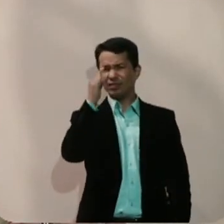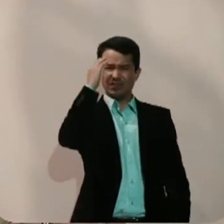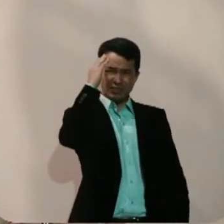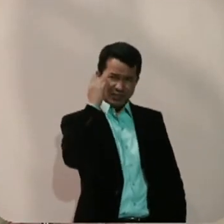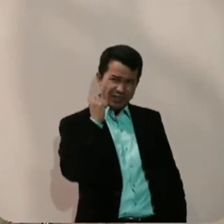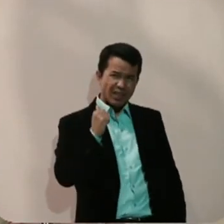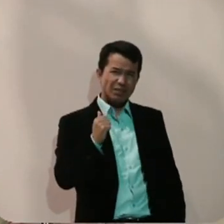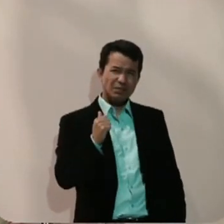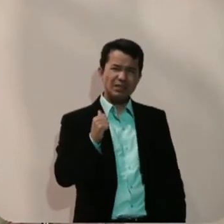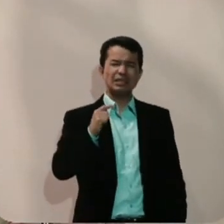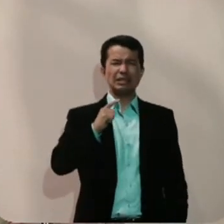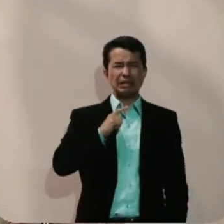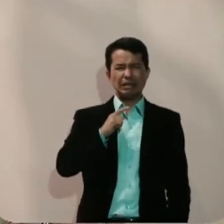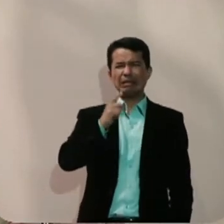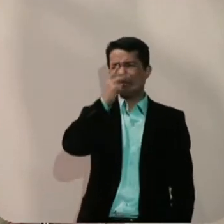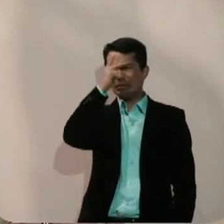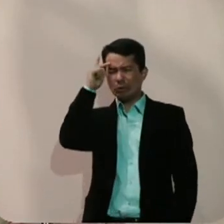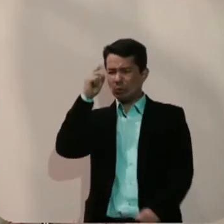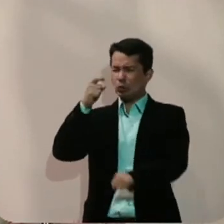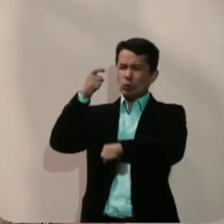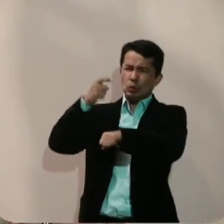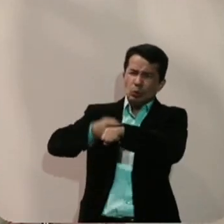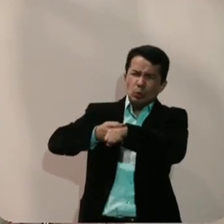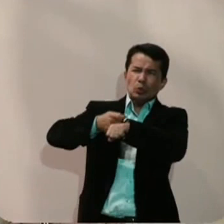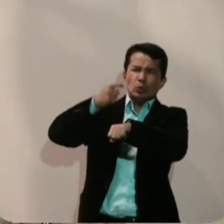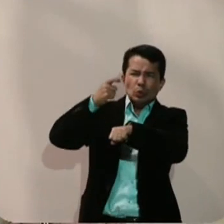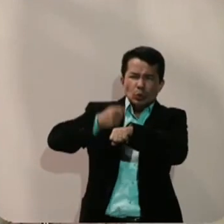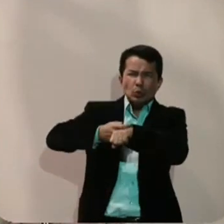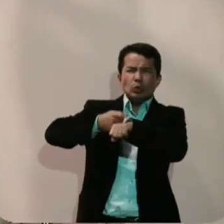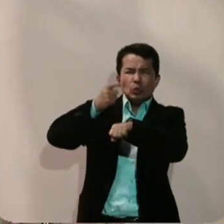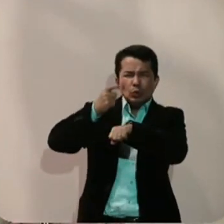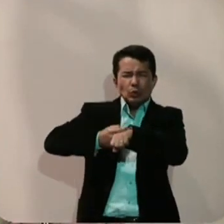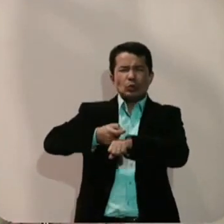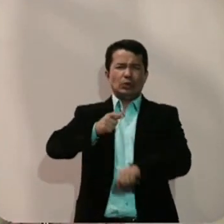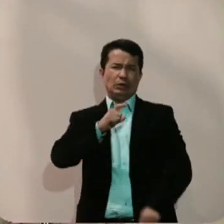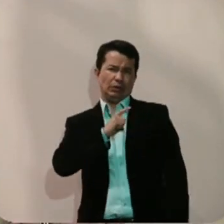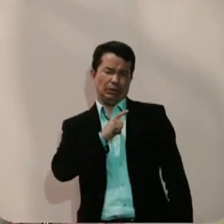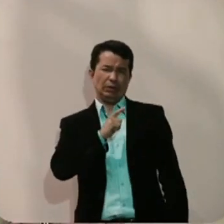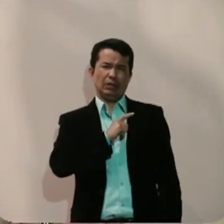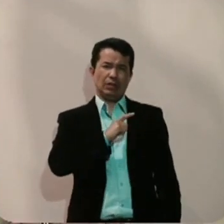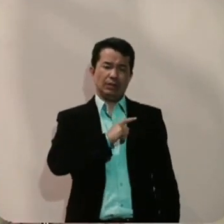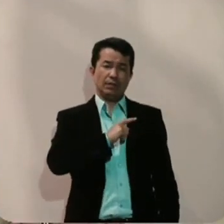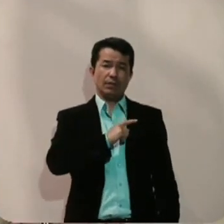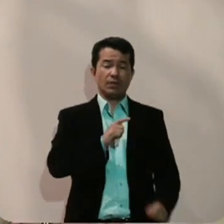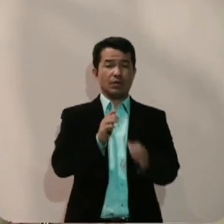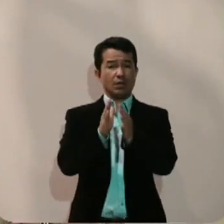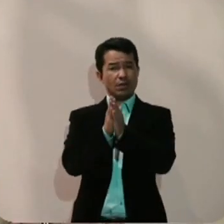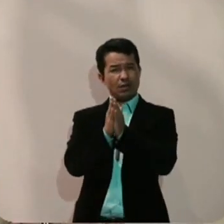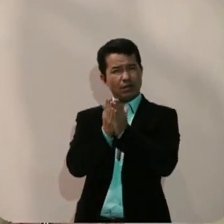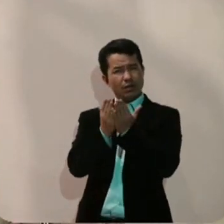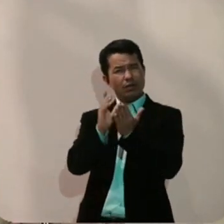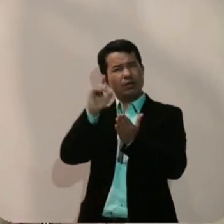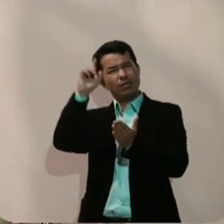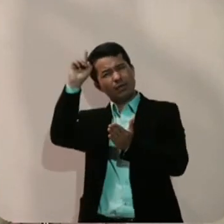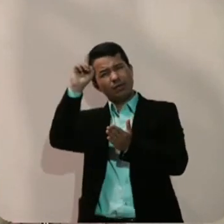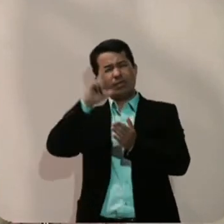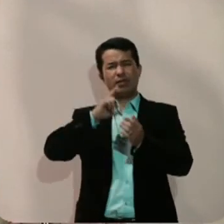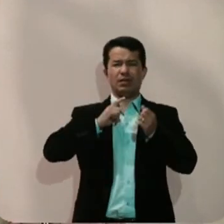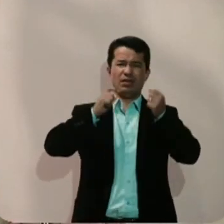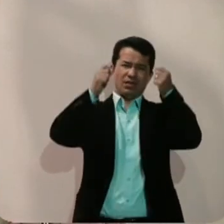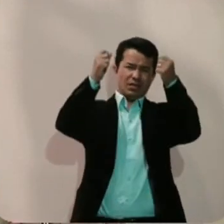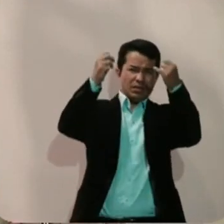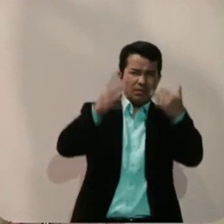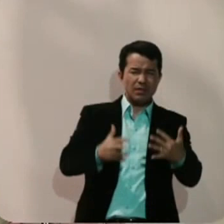eles continuam duros de coração. E a Bíblia diz que se essa pessoa continuar dura, quanto maior não vai